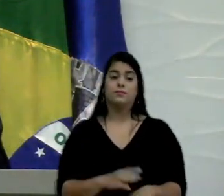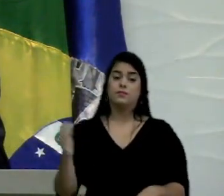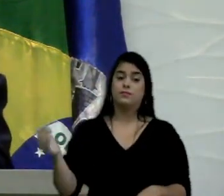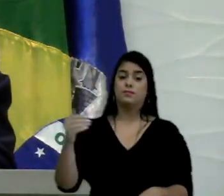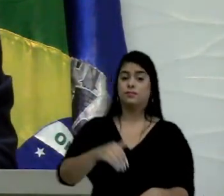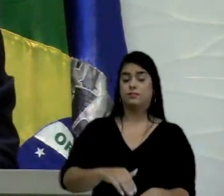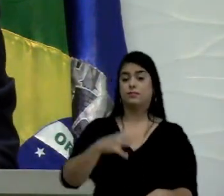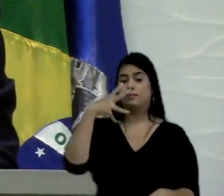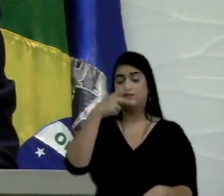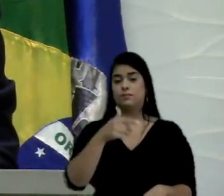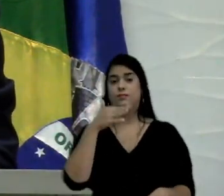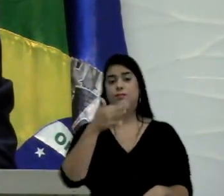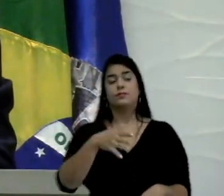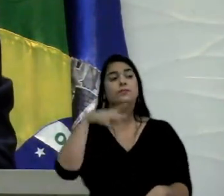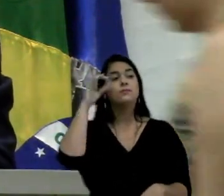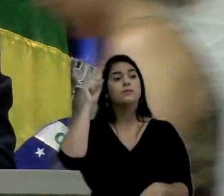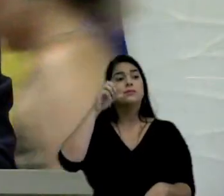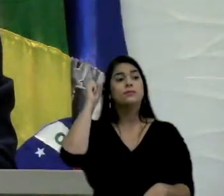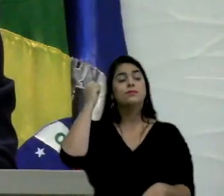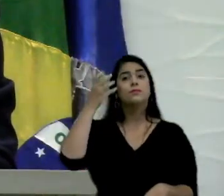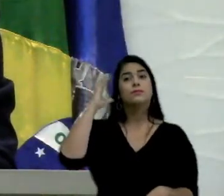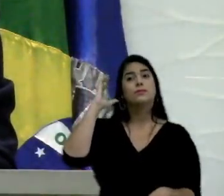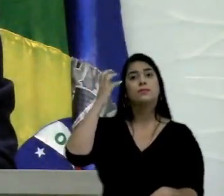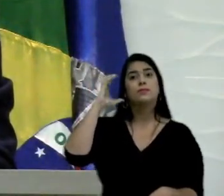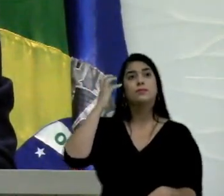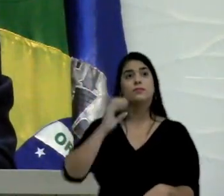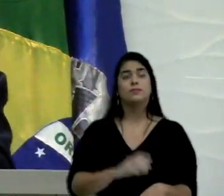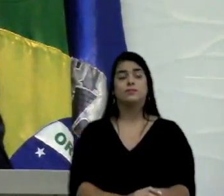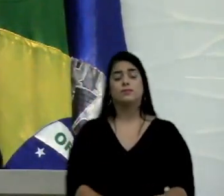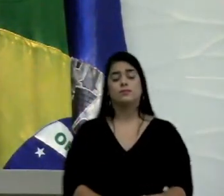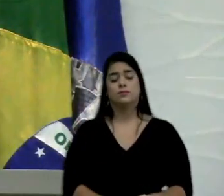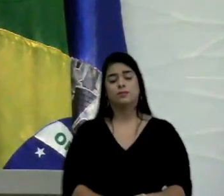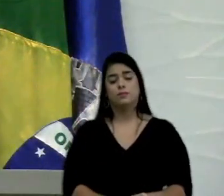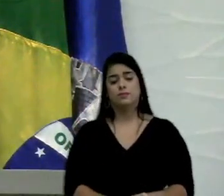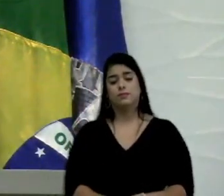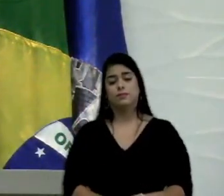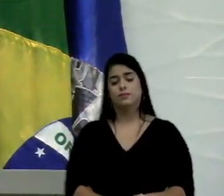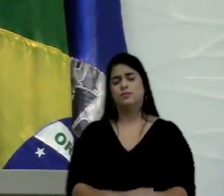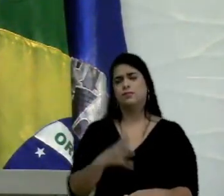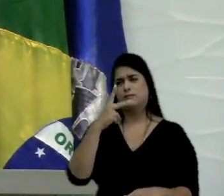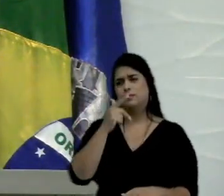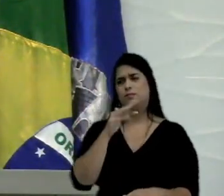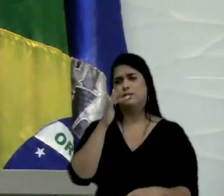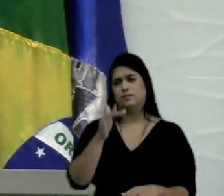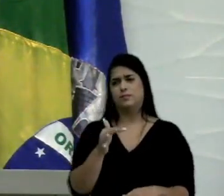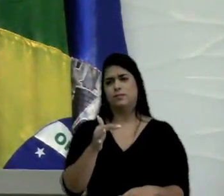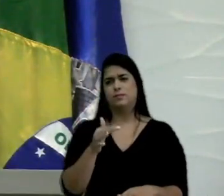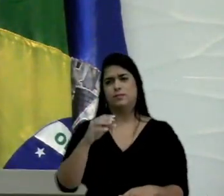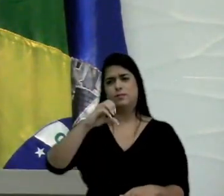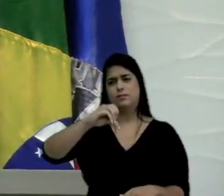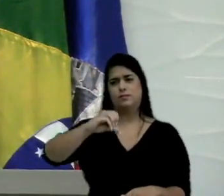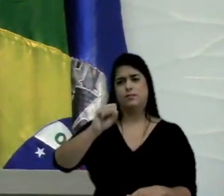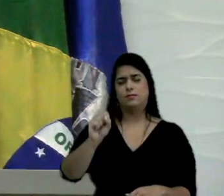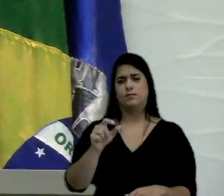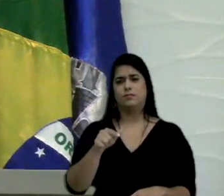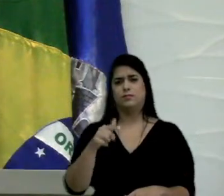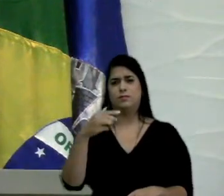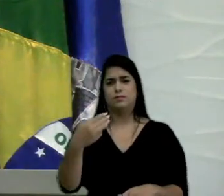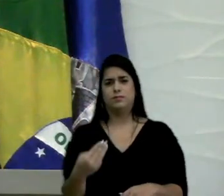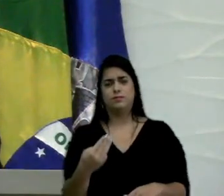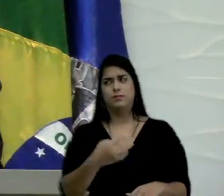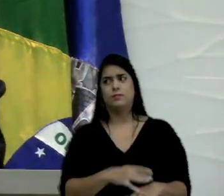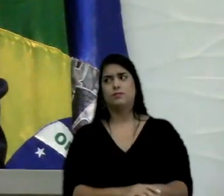Jardim escutando aquela rádio a de de Bel Jardim a 98.3